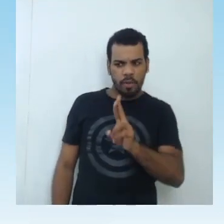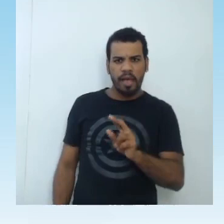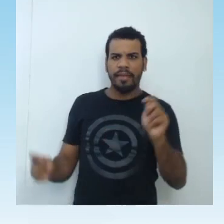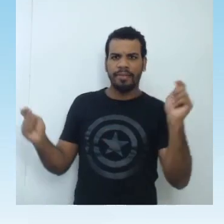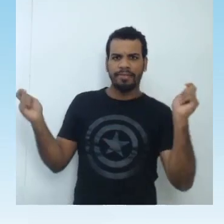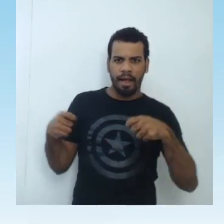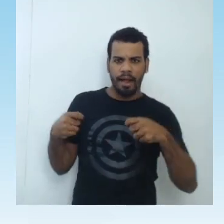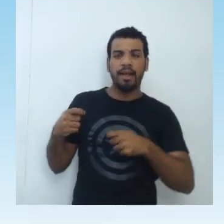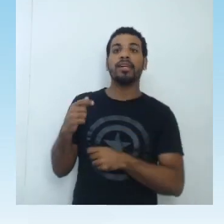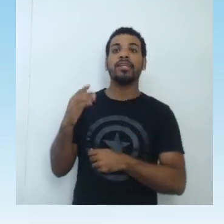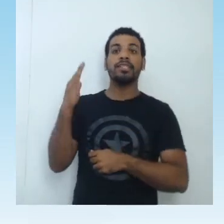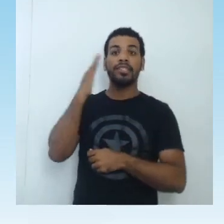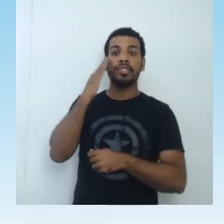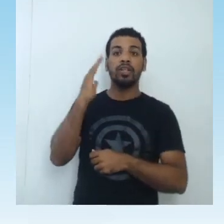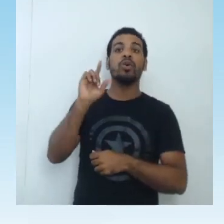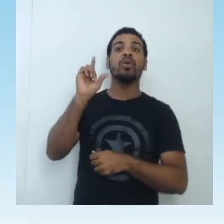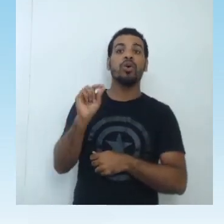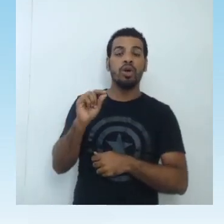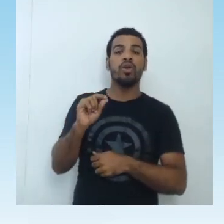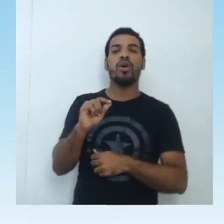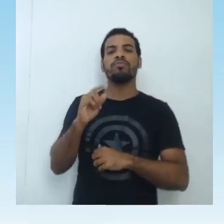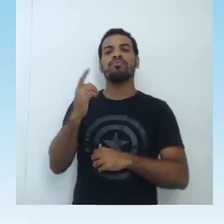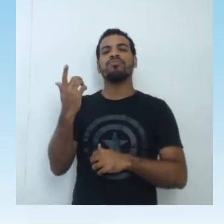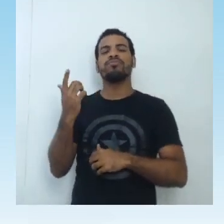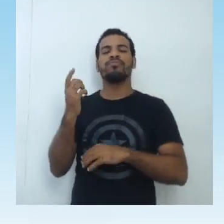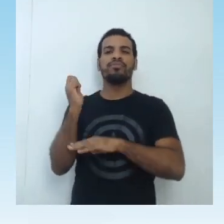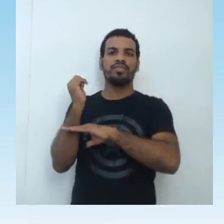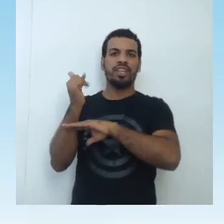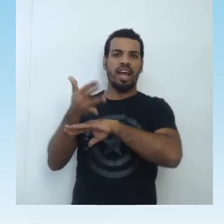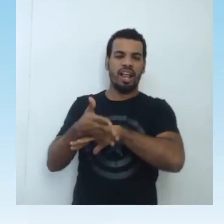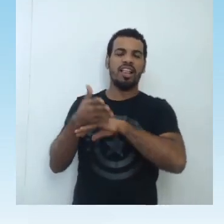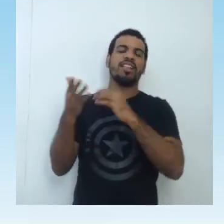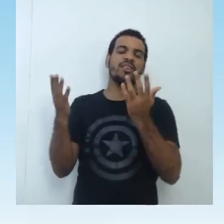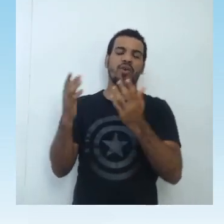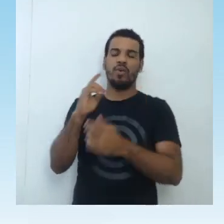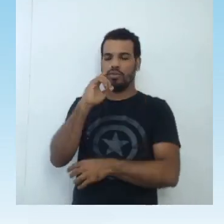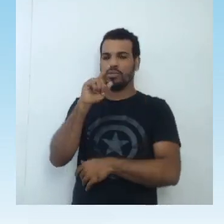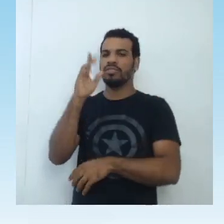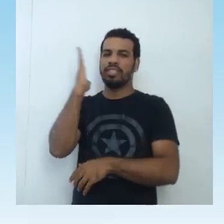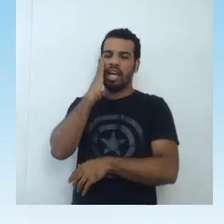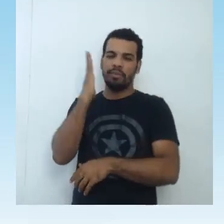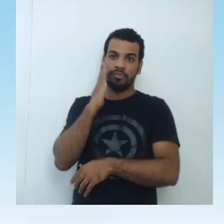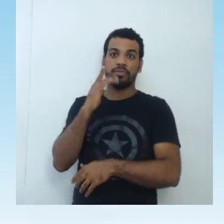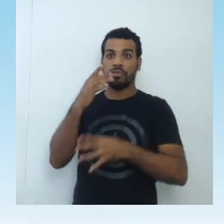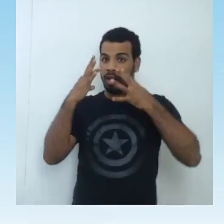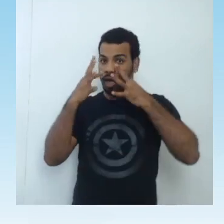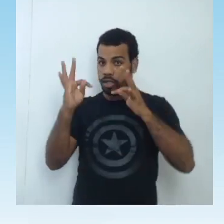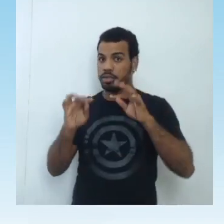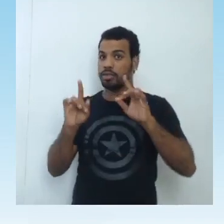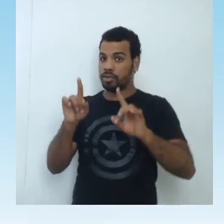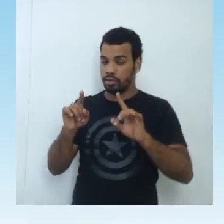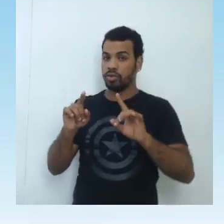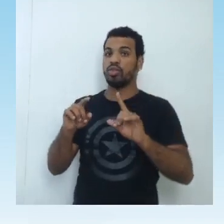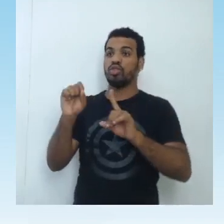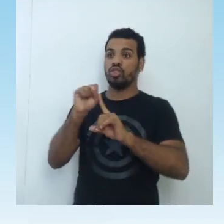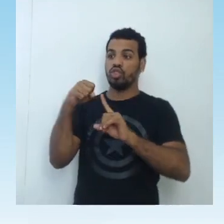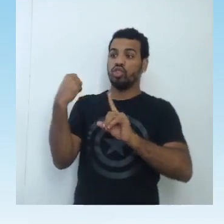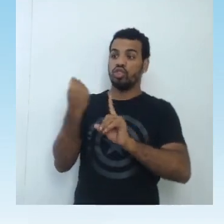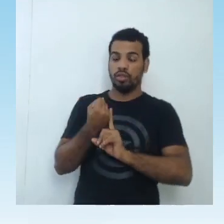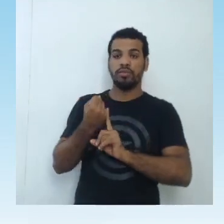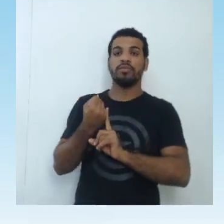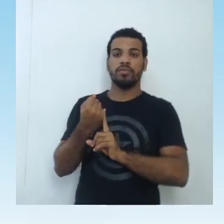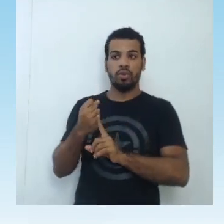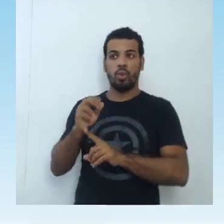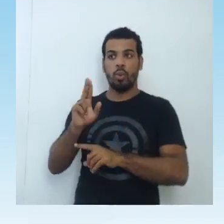questão entendendo o que é o galo da madrugada. Então a gente precisa se atentar que as questões de sociologia